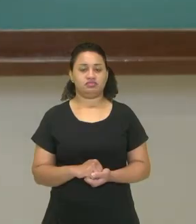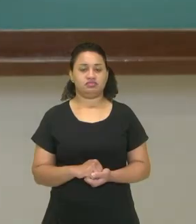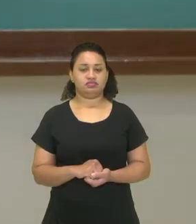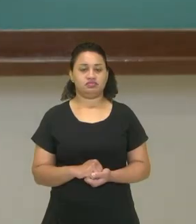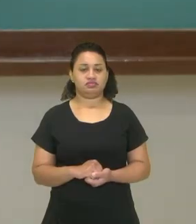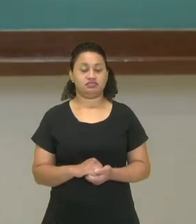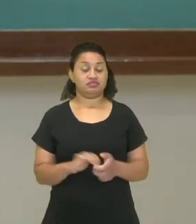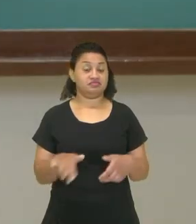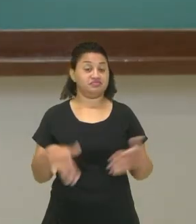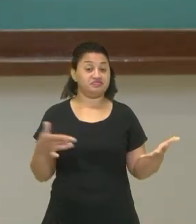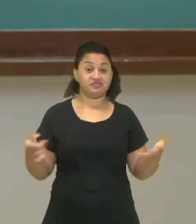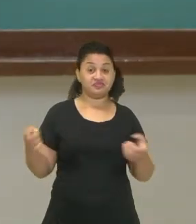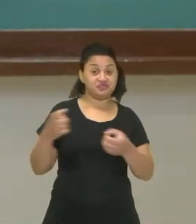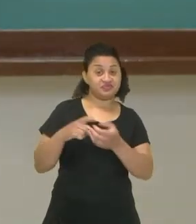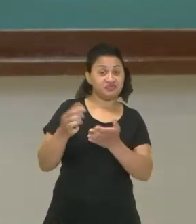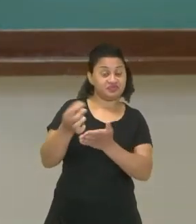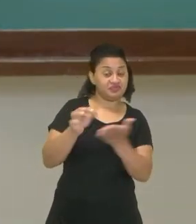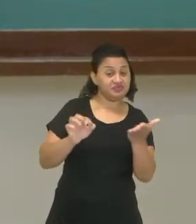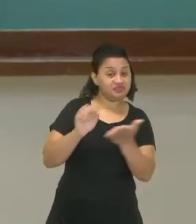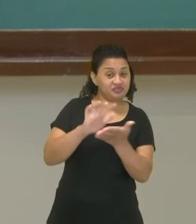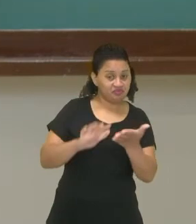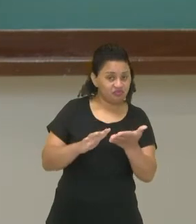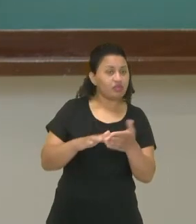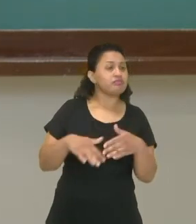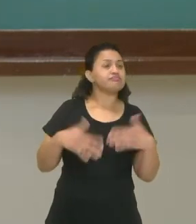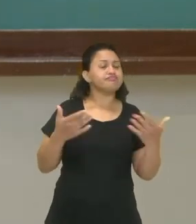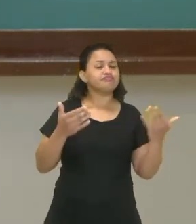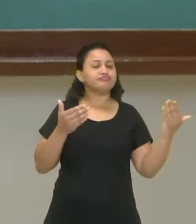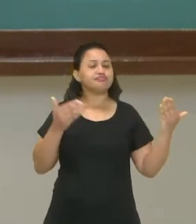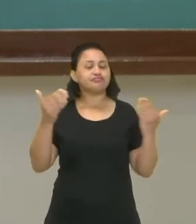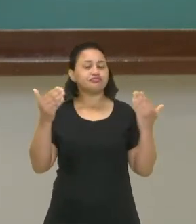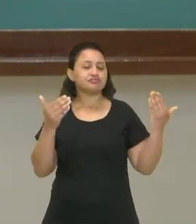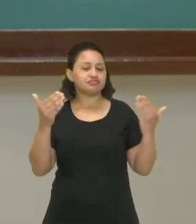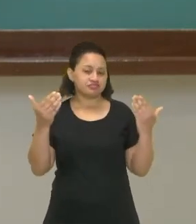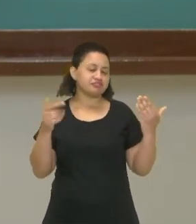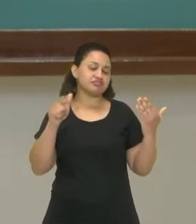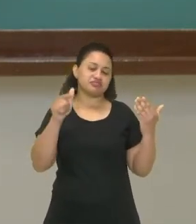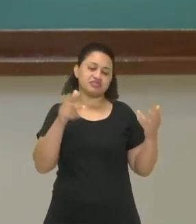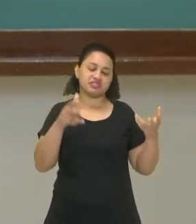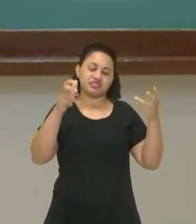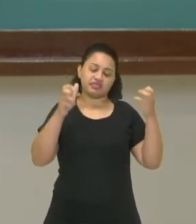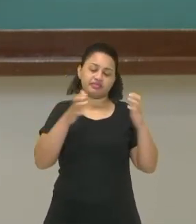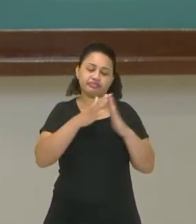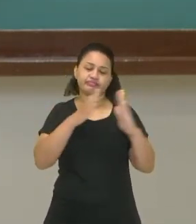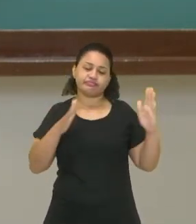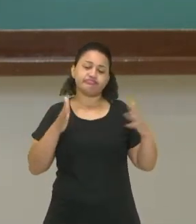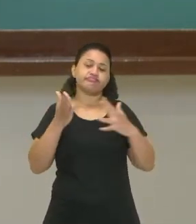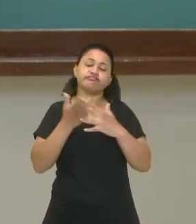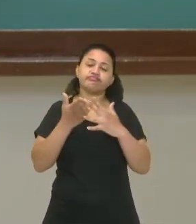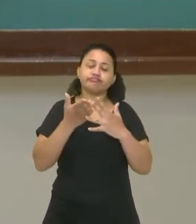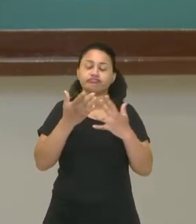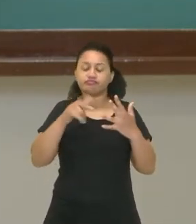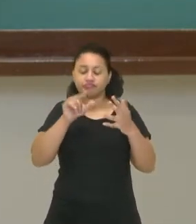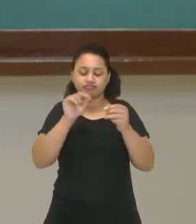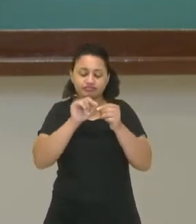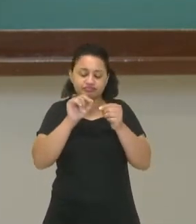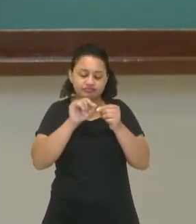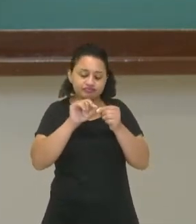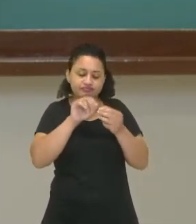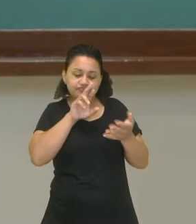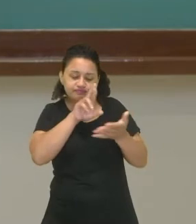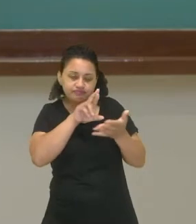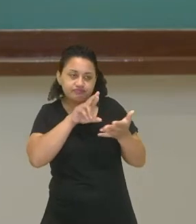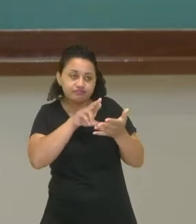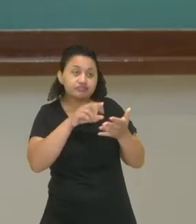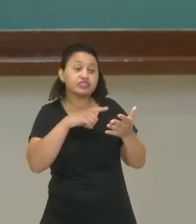Olá, voltei gabaritar contigo. Então, na comparação, e você viu no intervalo que eu deixei o fragmento aqui do